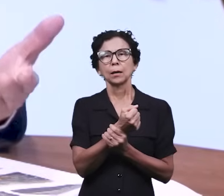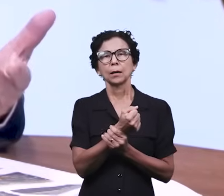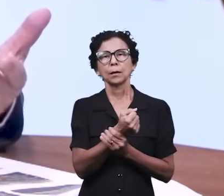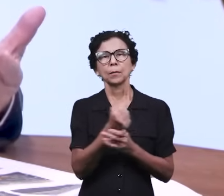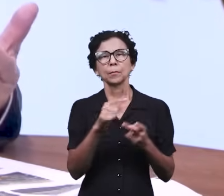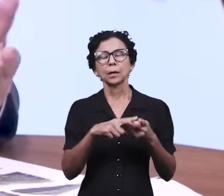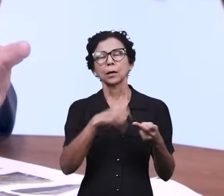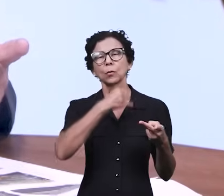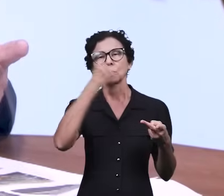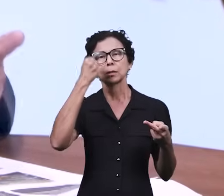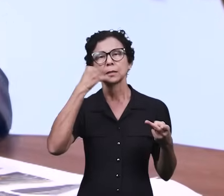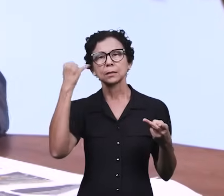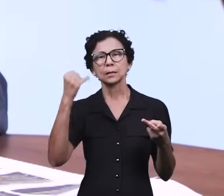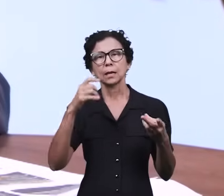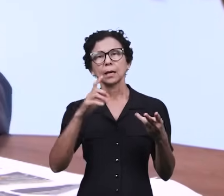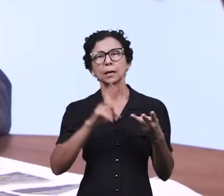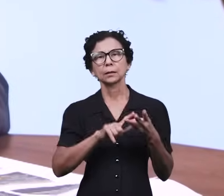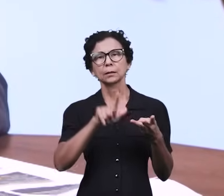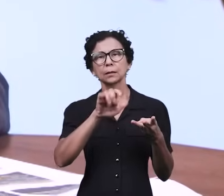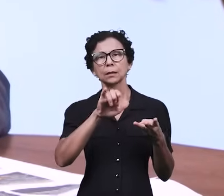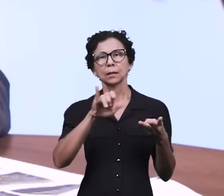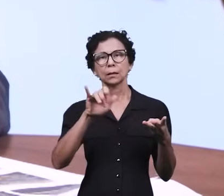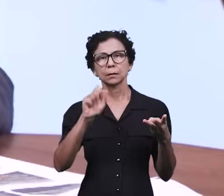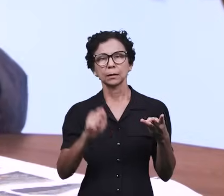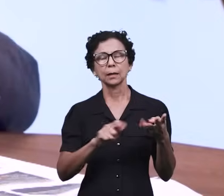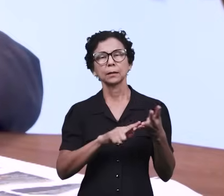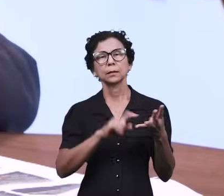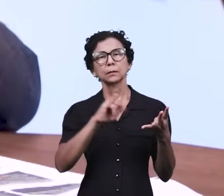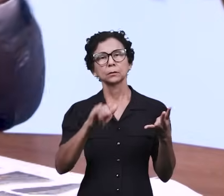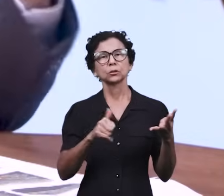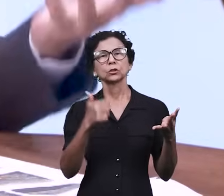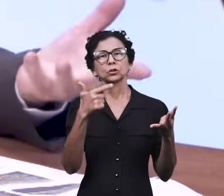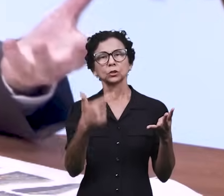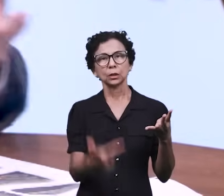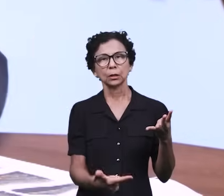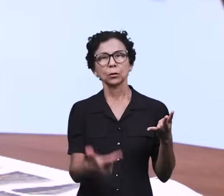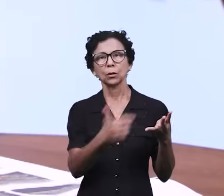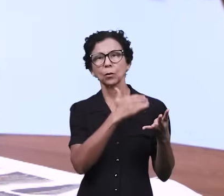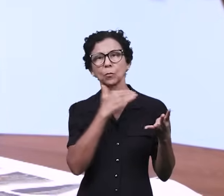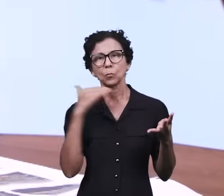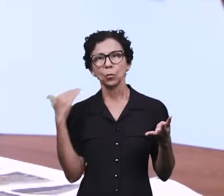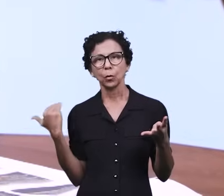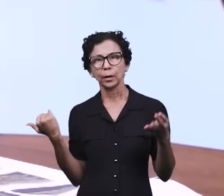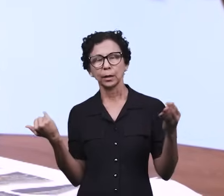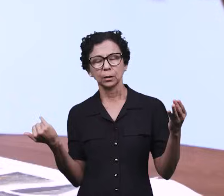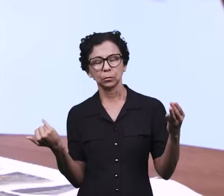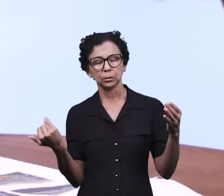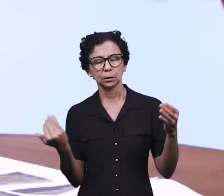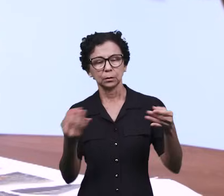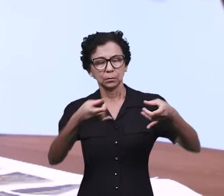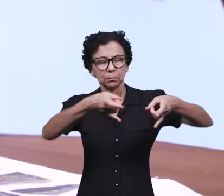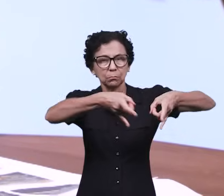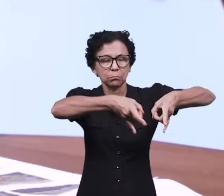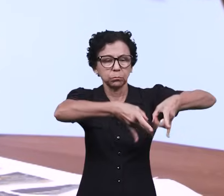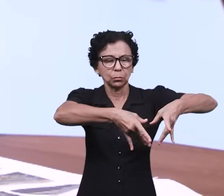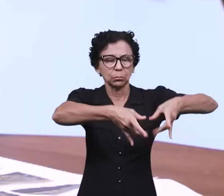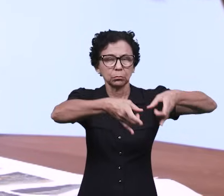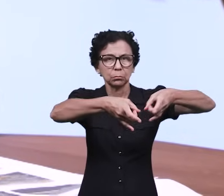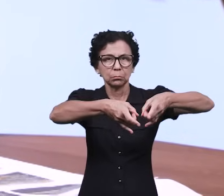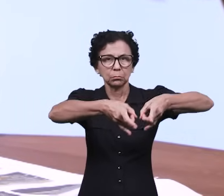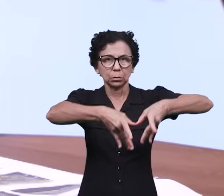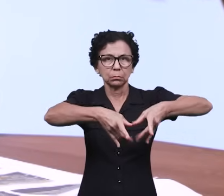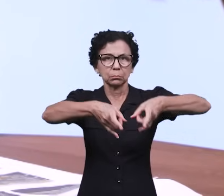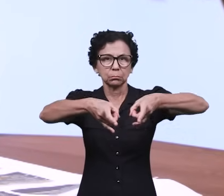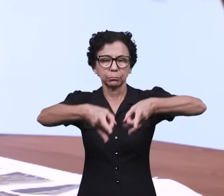e Jacó. Não lembro se foi mais alguém, mas ficou conhecido como o túmulo